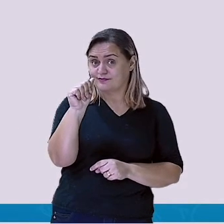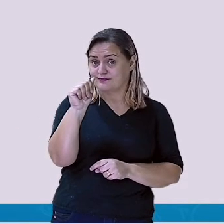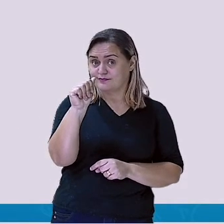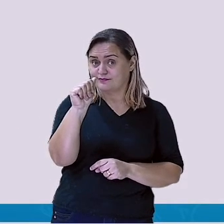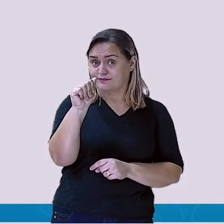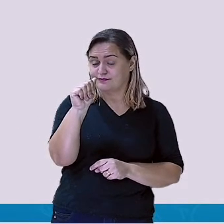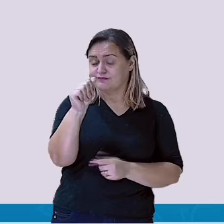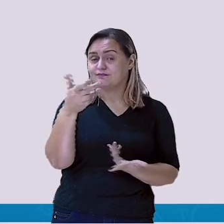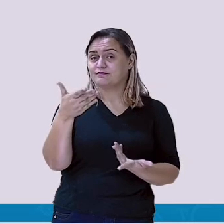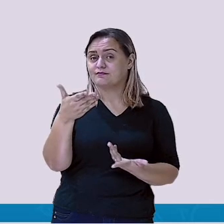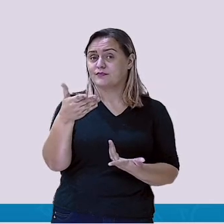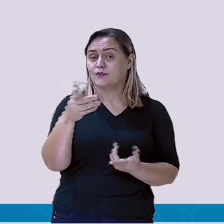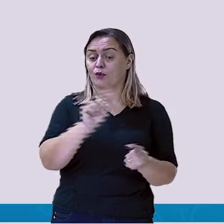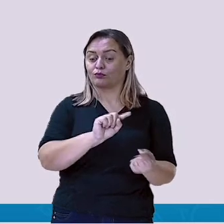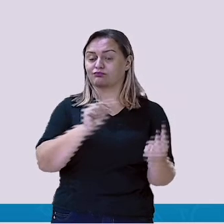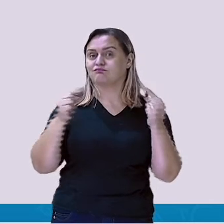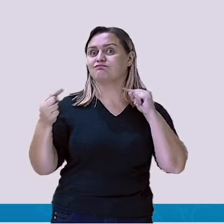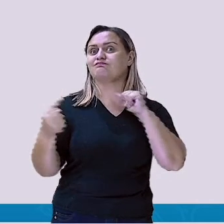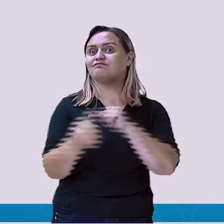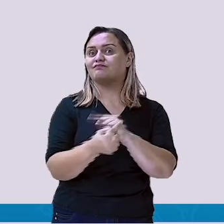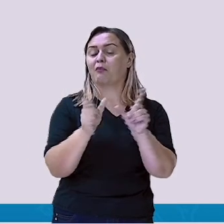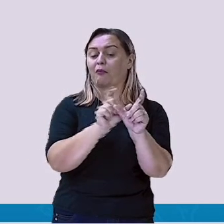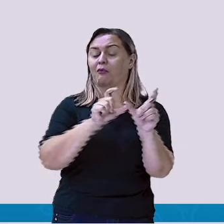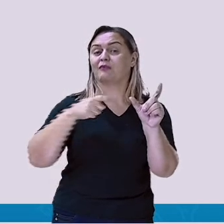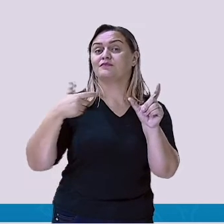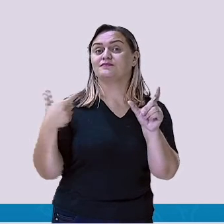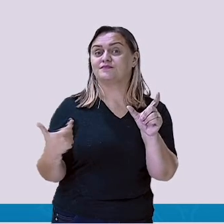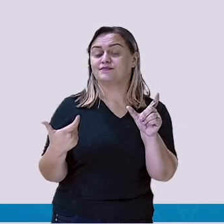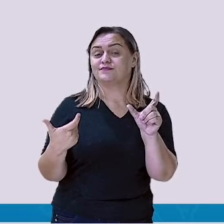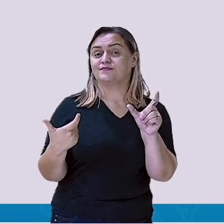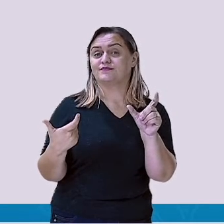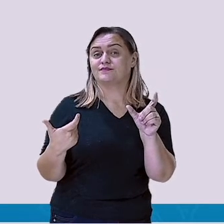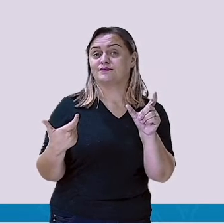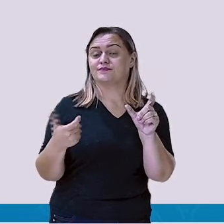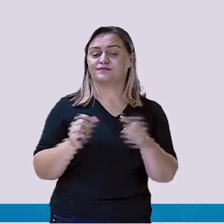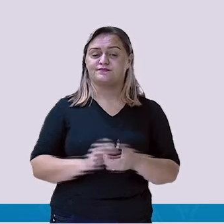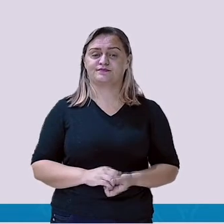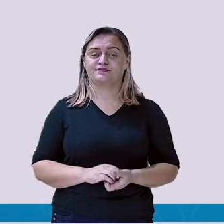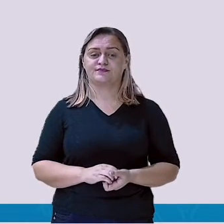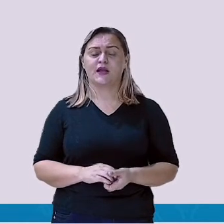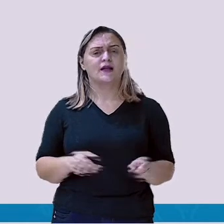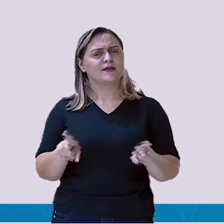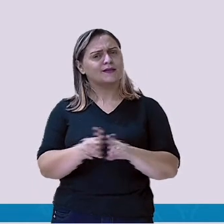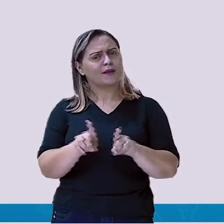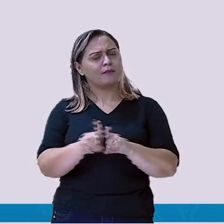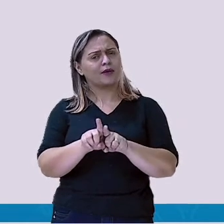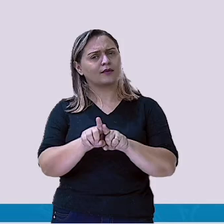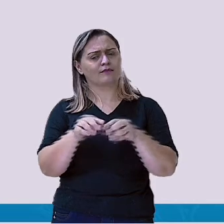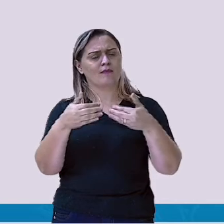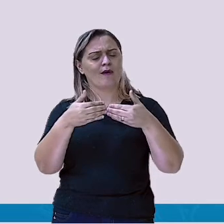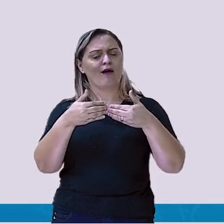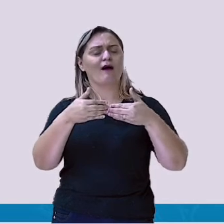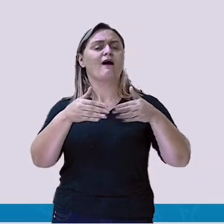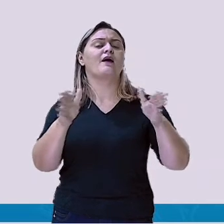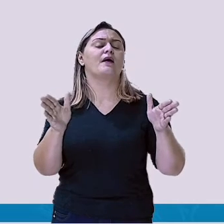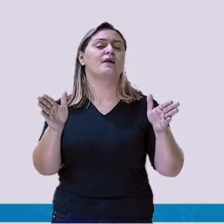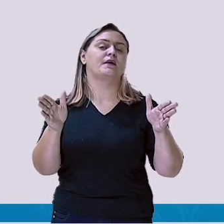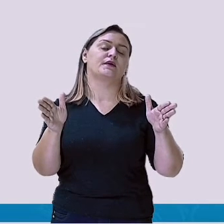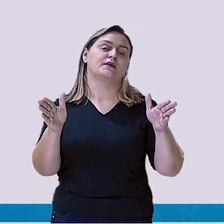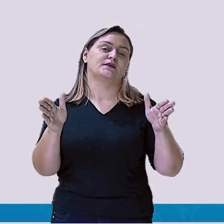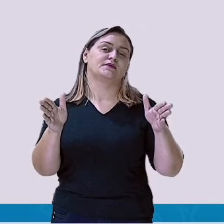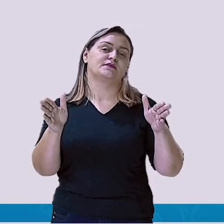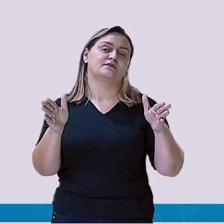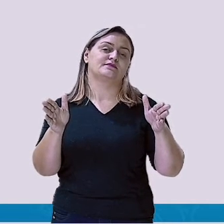frase? E por último, todas as janelas estão abertas. Como será que ficaria essa frase com o antônimo de